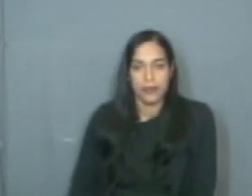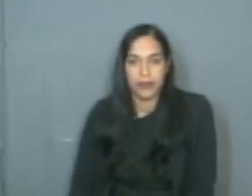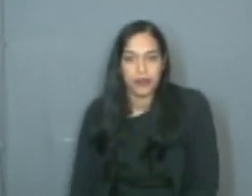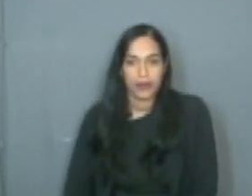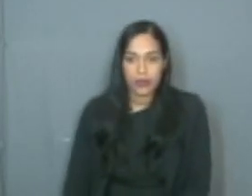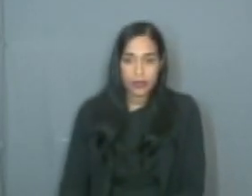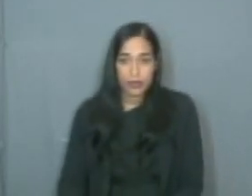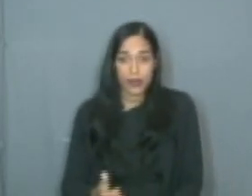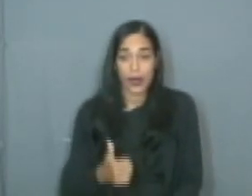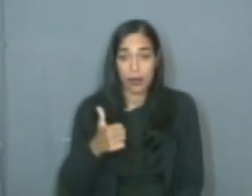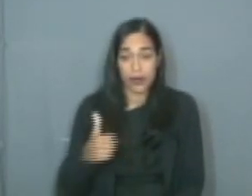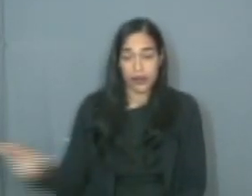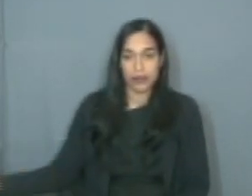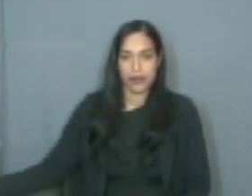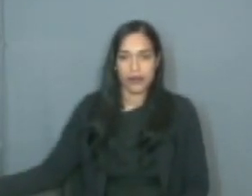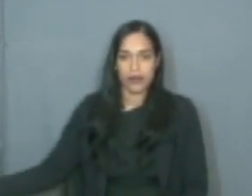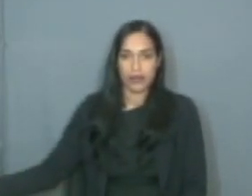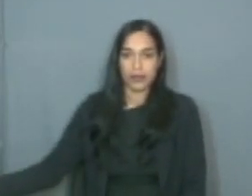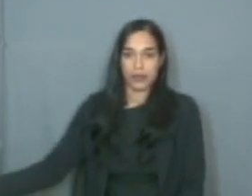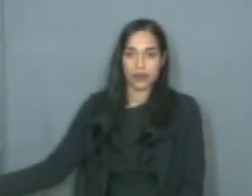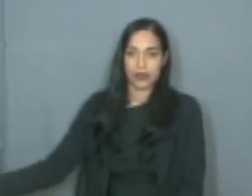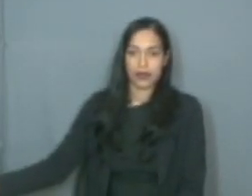Primeiro requerimento aqui,